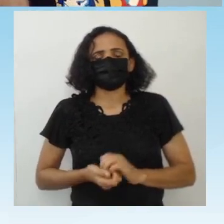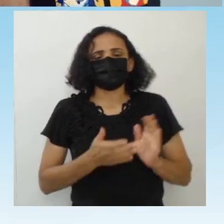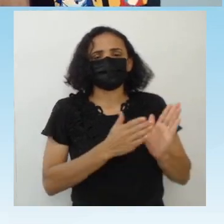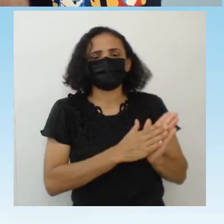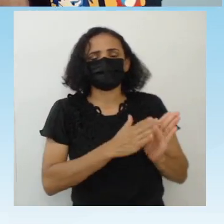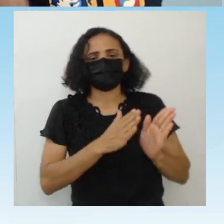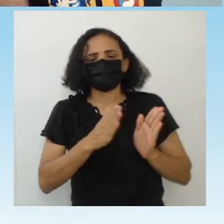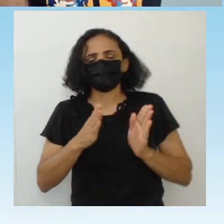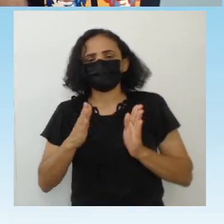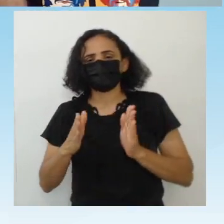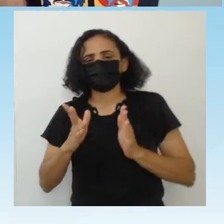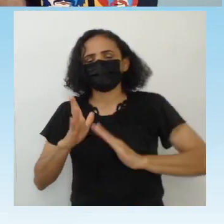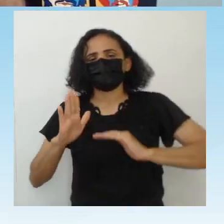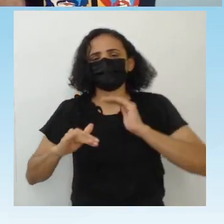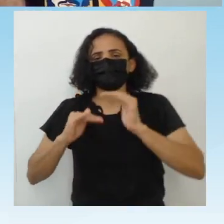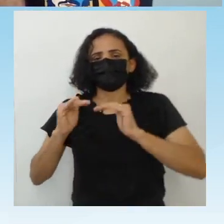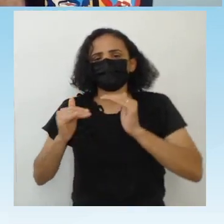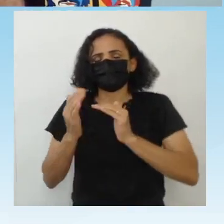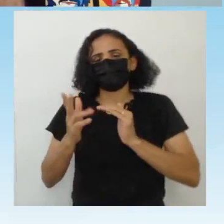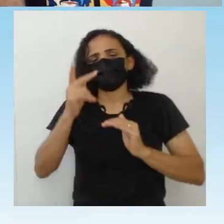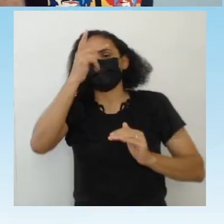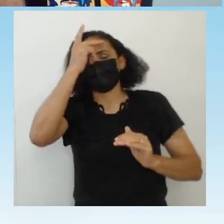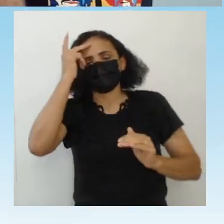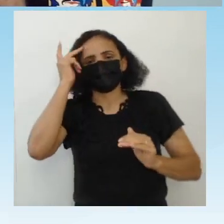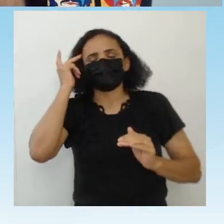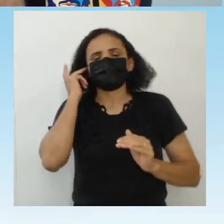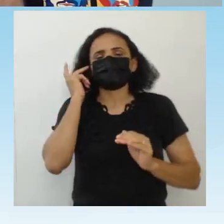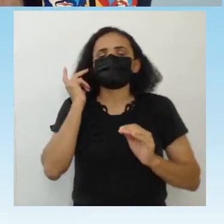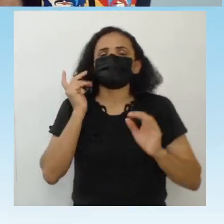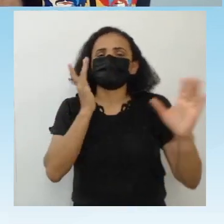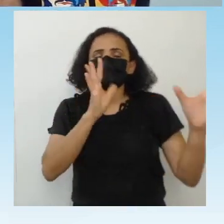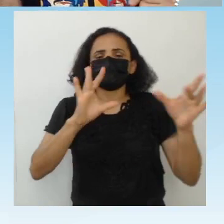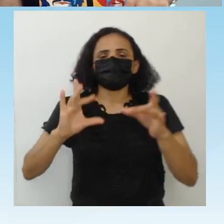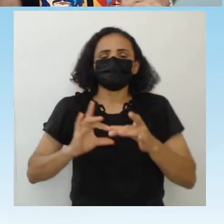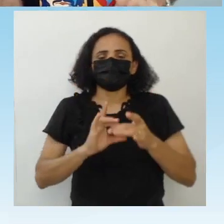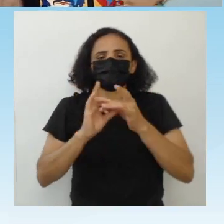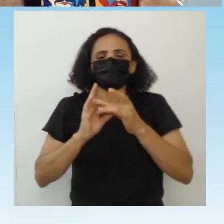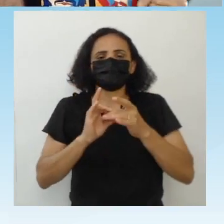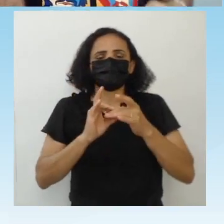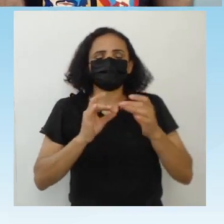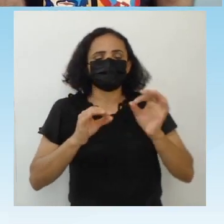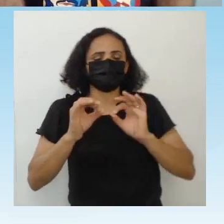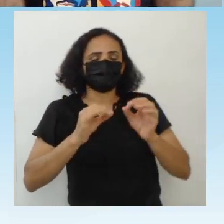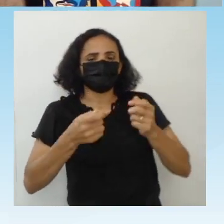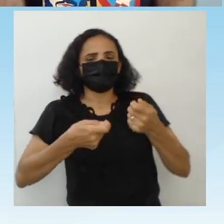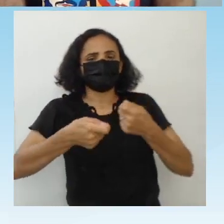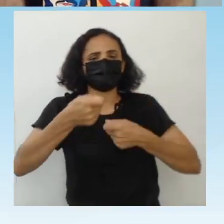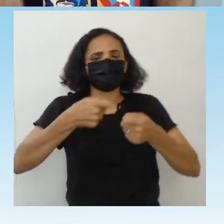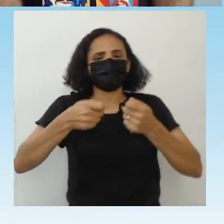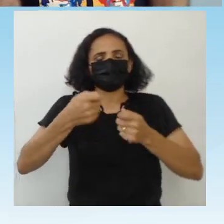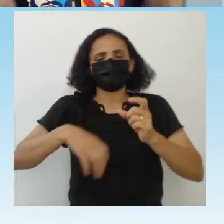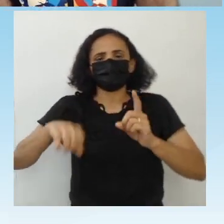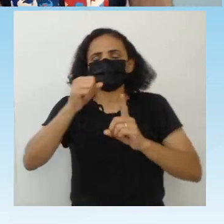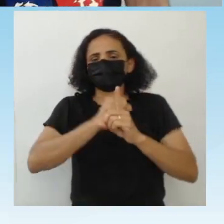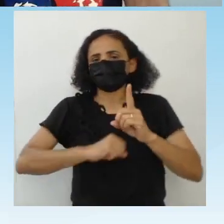agregar e empoderar grupos de pessoas que se unem em prol de causas próprias ou de mudanças sociais. Então, o texto não